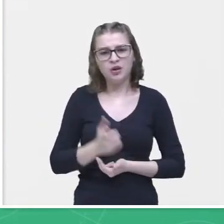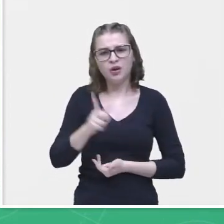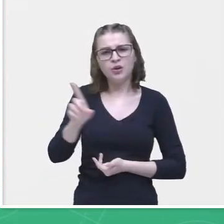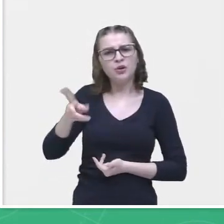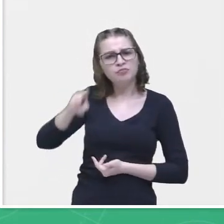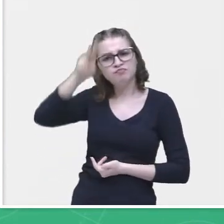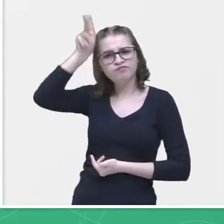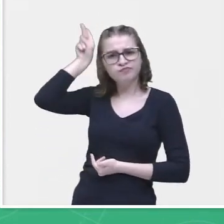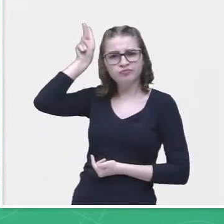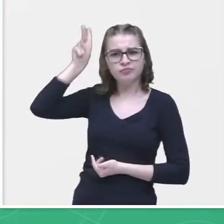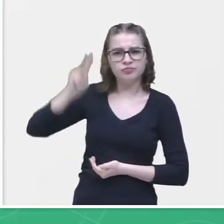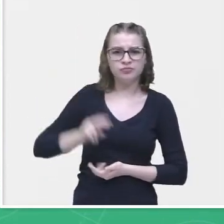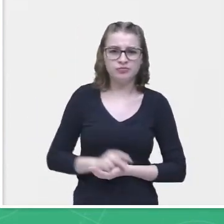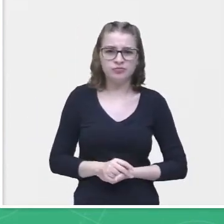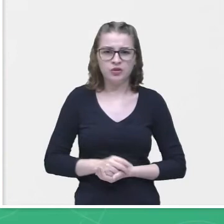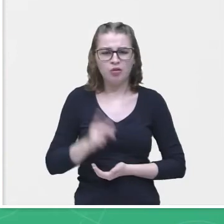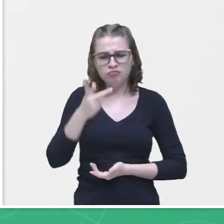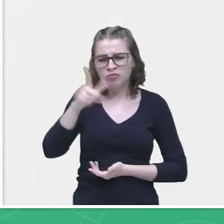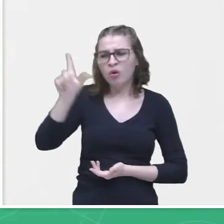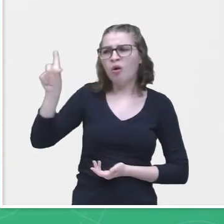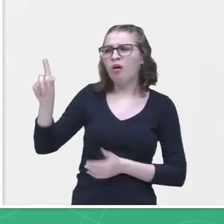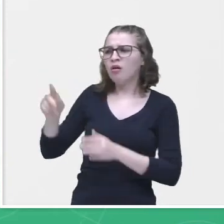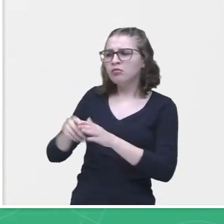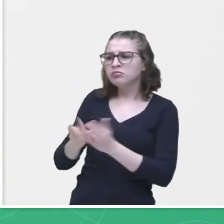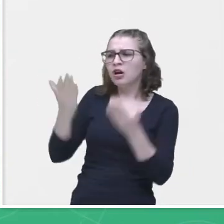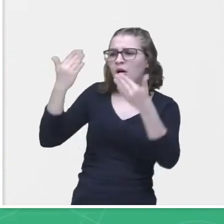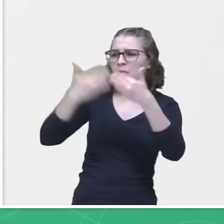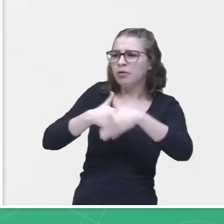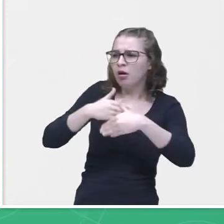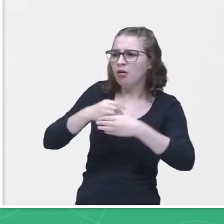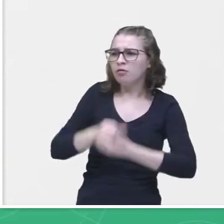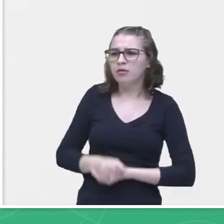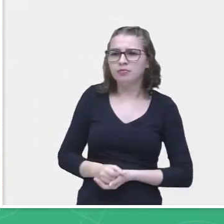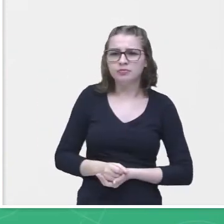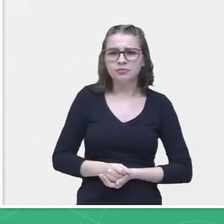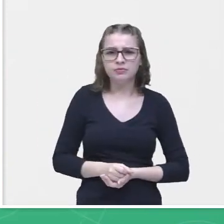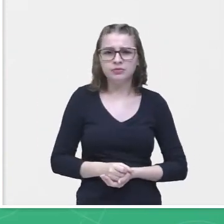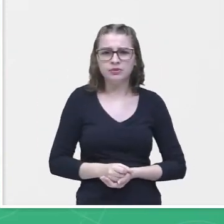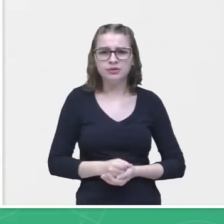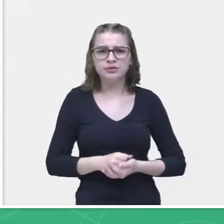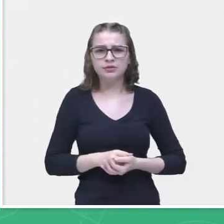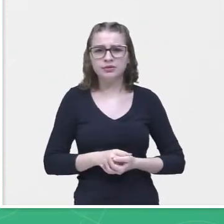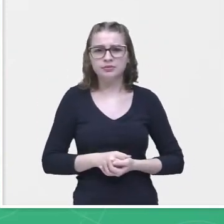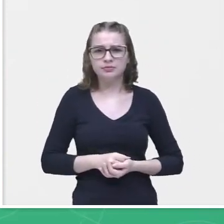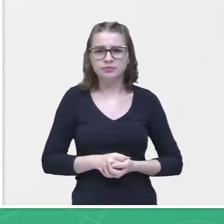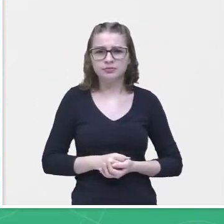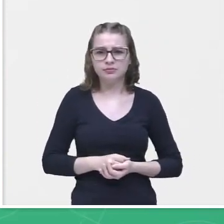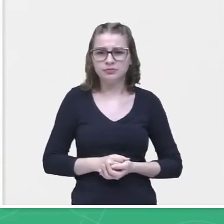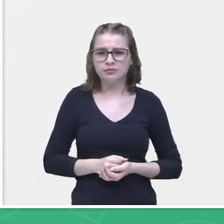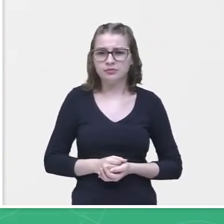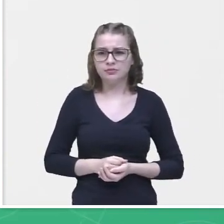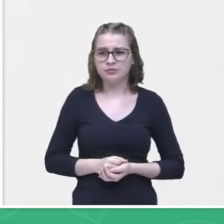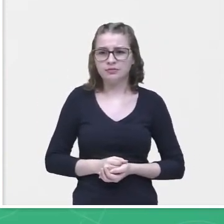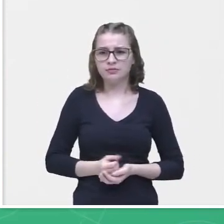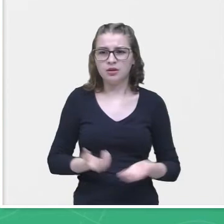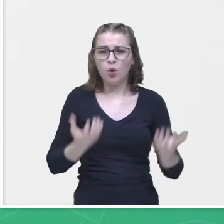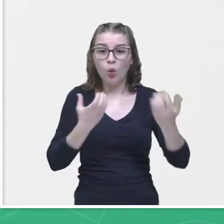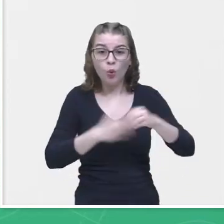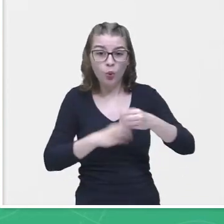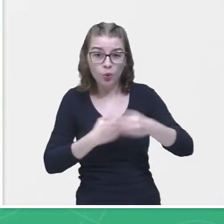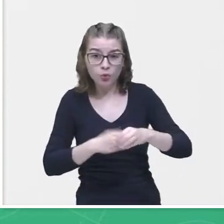vestibulares, e outras provas, e outros concursos. Olimpíada de Língua Portuguesa, por